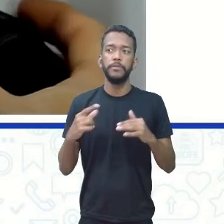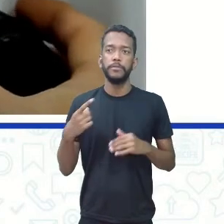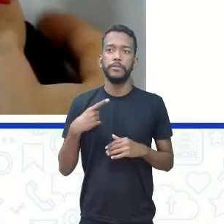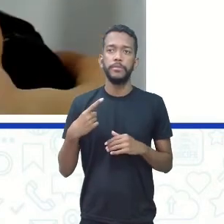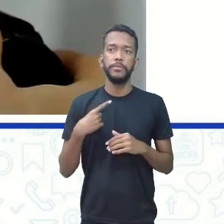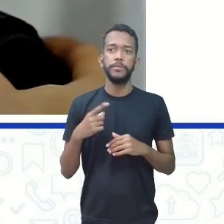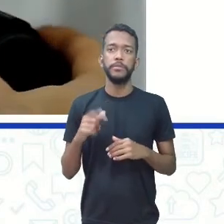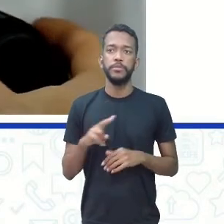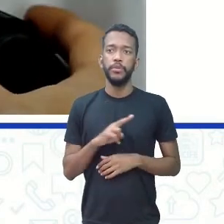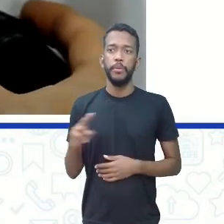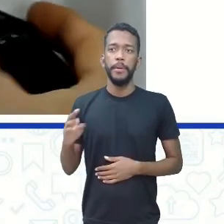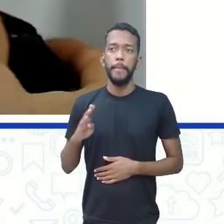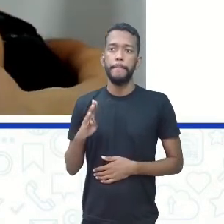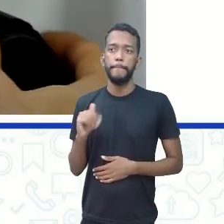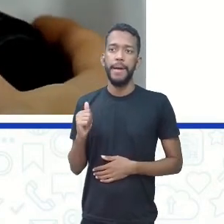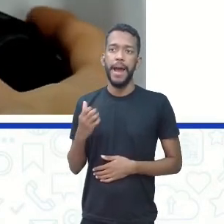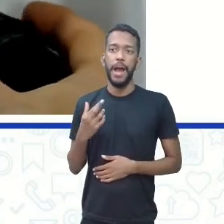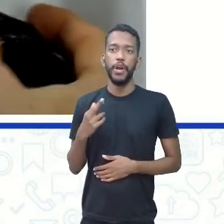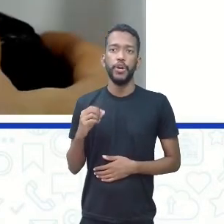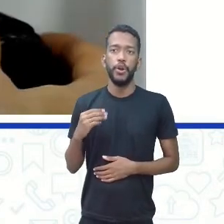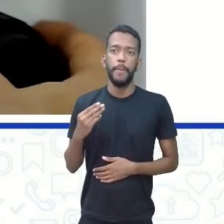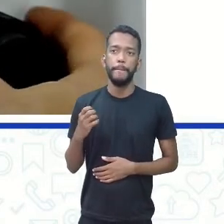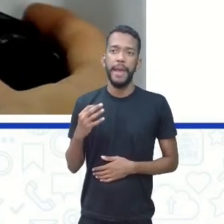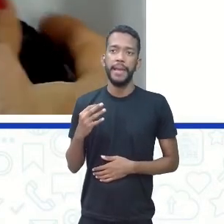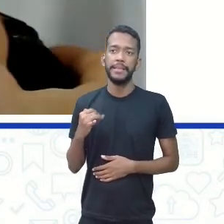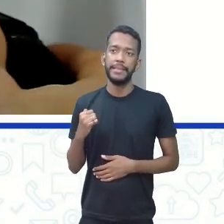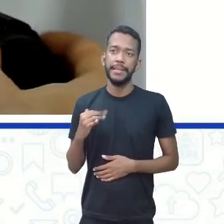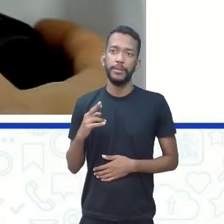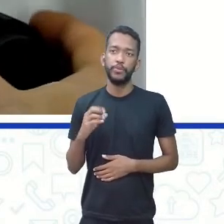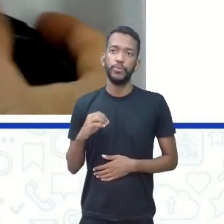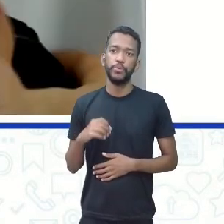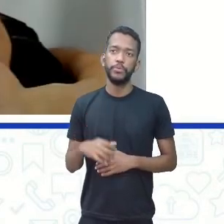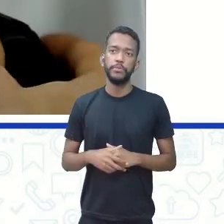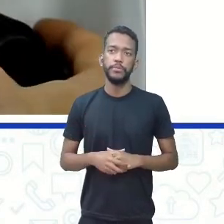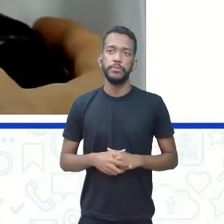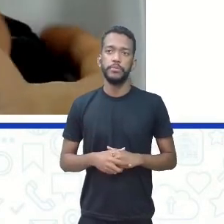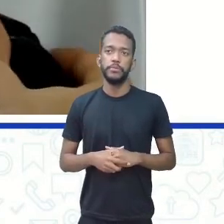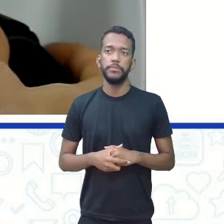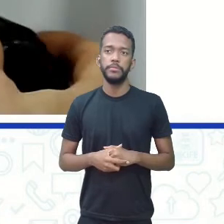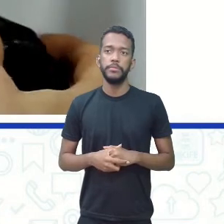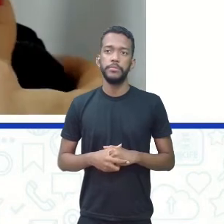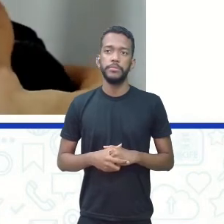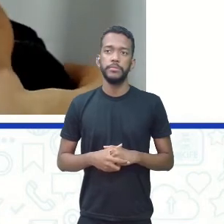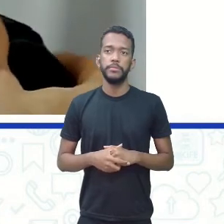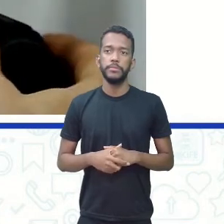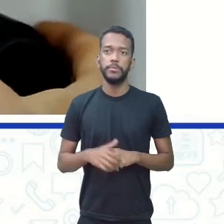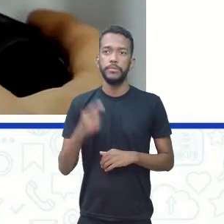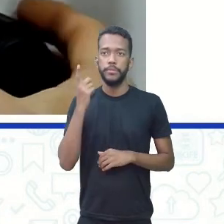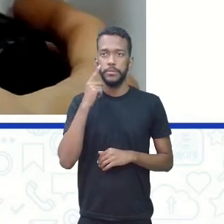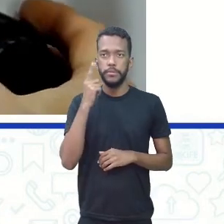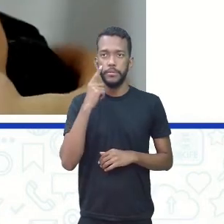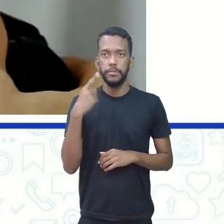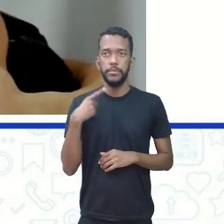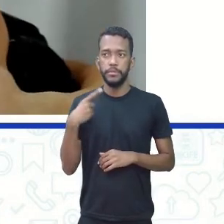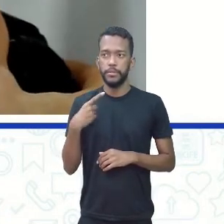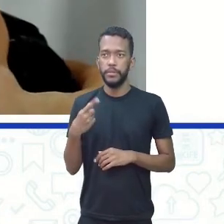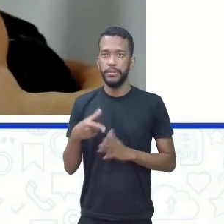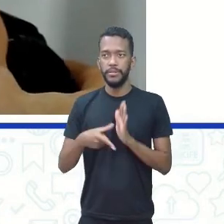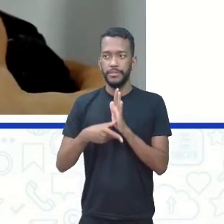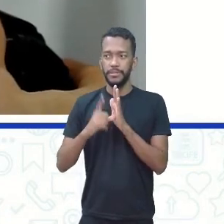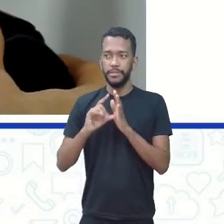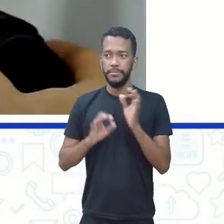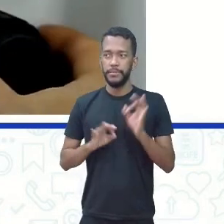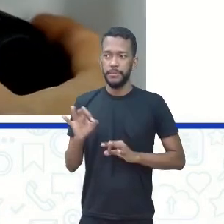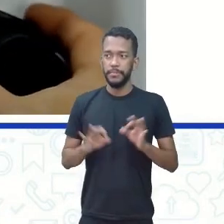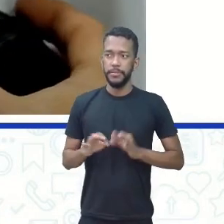parafuso macrométrico, faz grandes movimentos. Vejam que aquela lâmina que eu preparei, né, ali